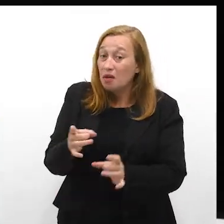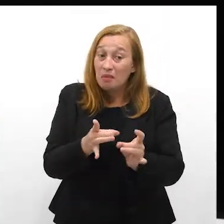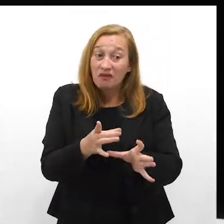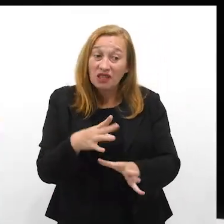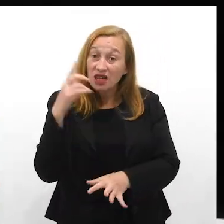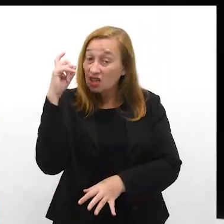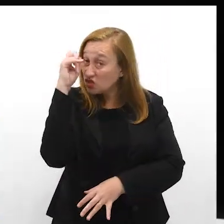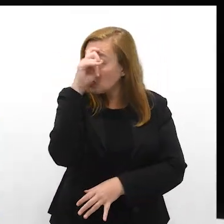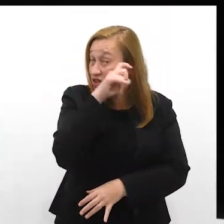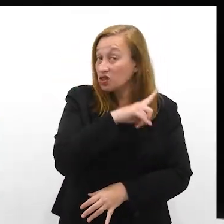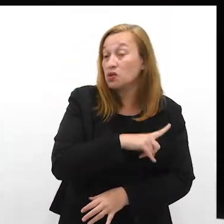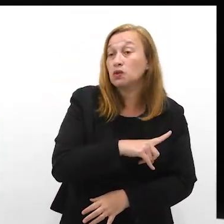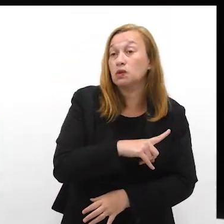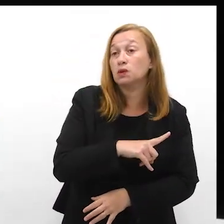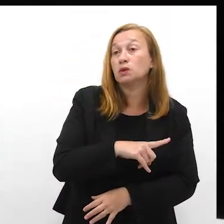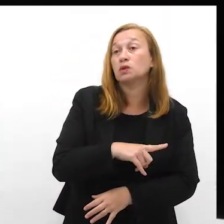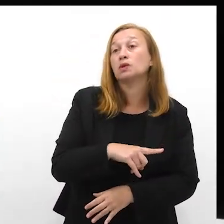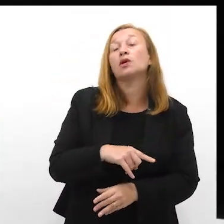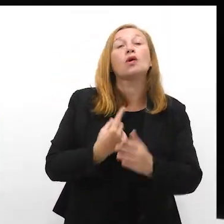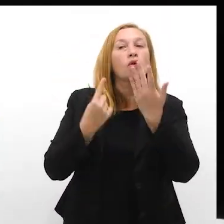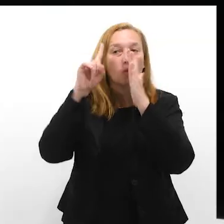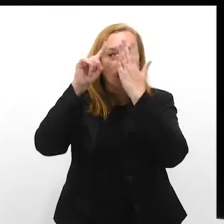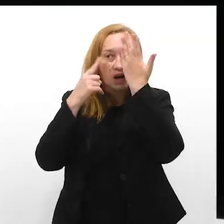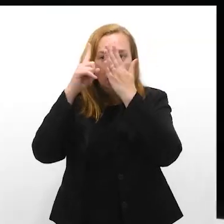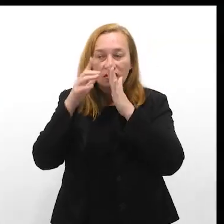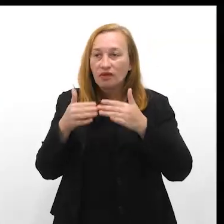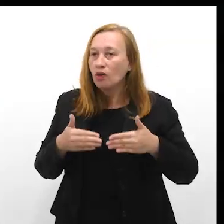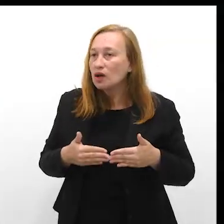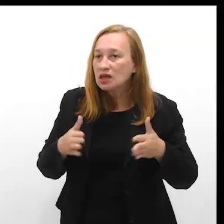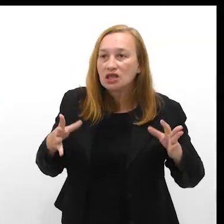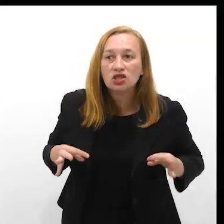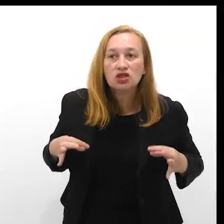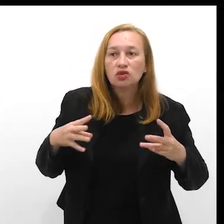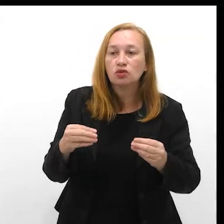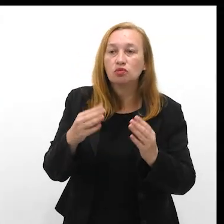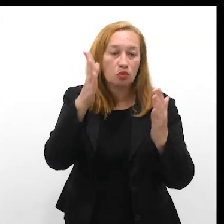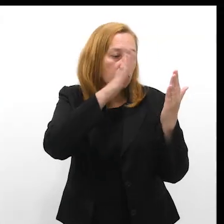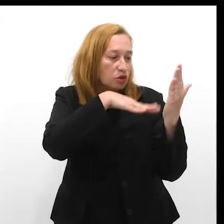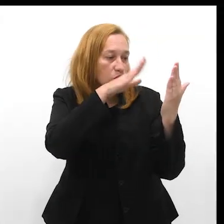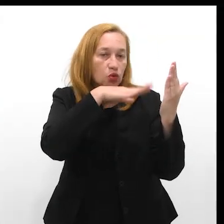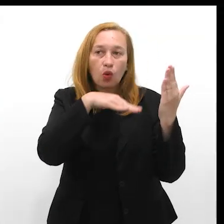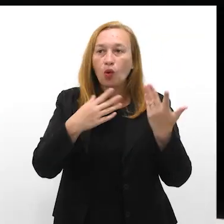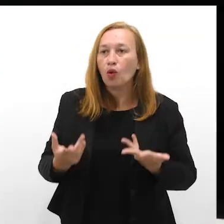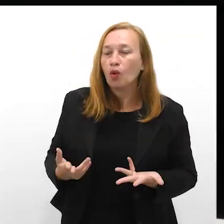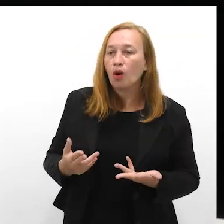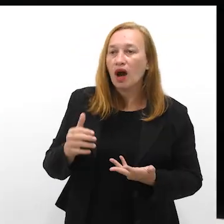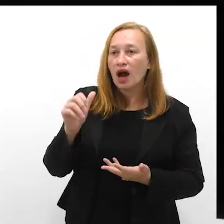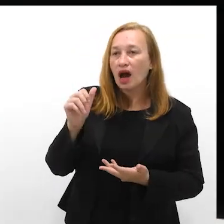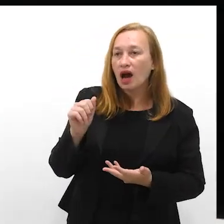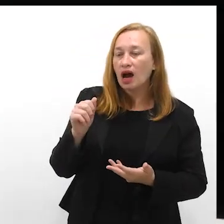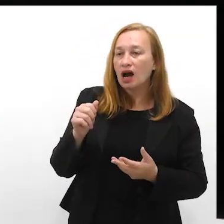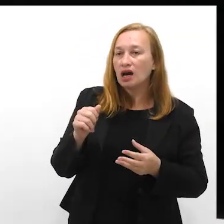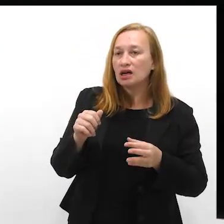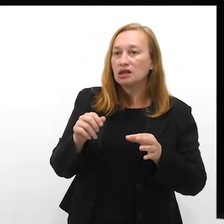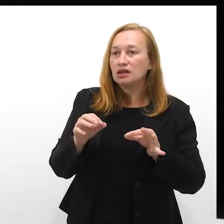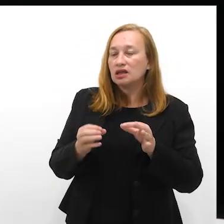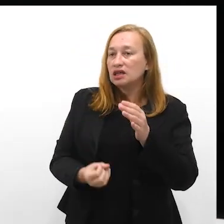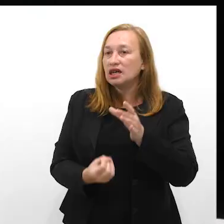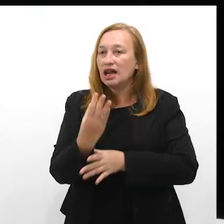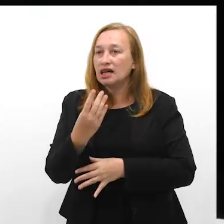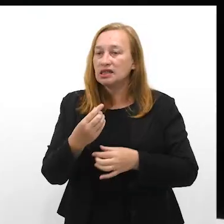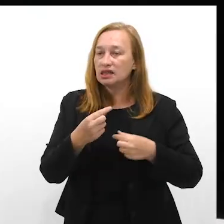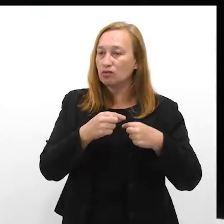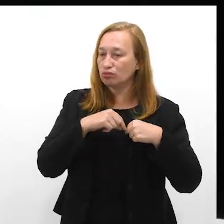sabe? Você tem que viver de projeto. O carnaval é a grande janela para você ganhar. É a grande janela para o pintor. Cara, adereço.